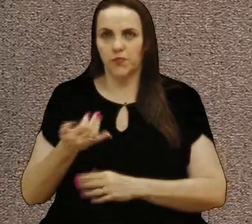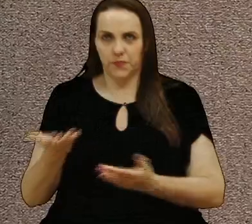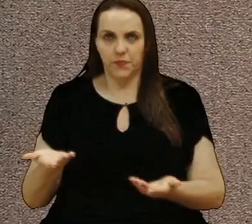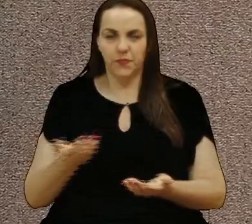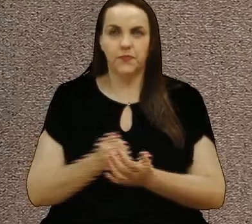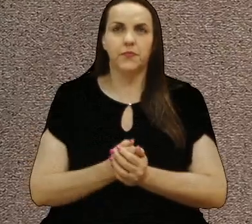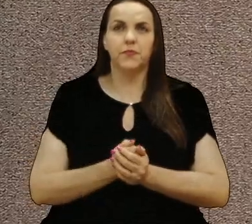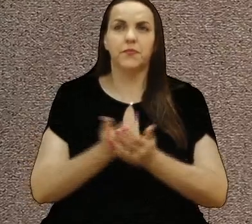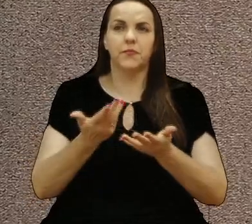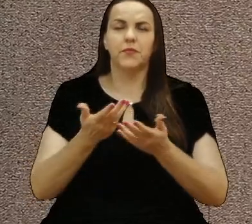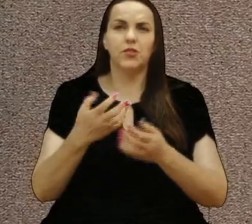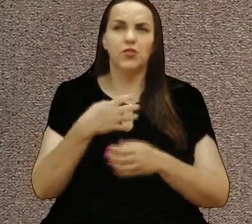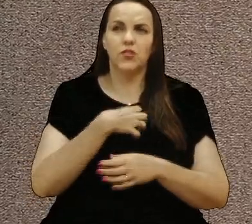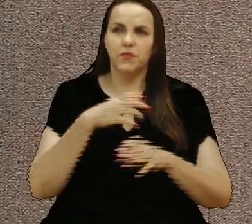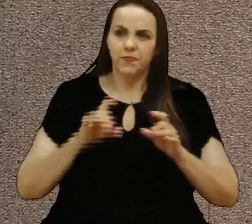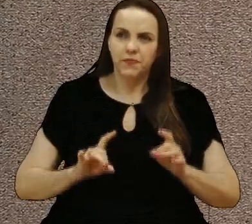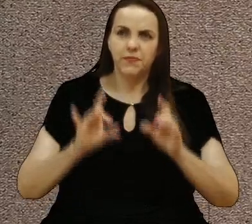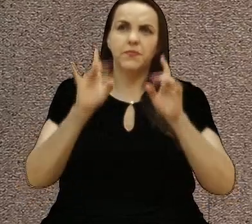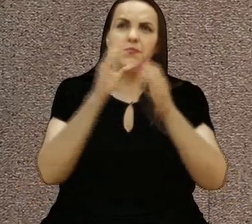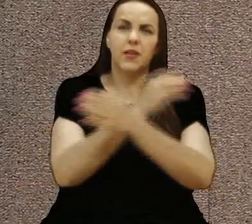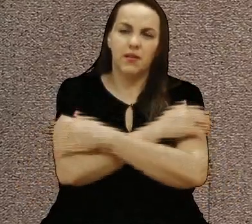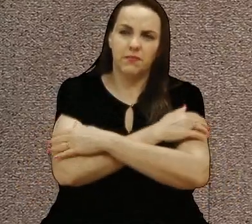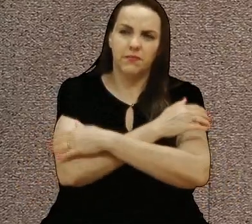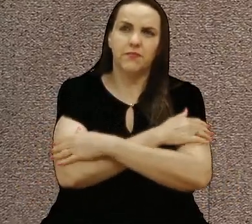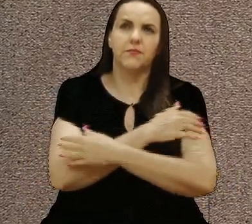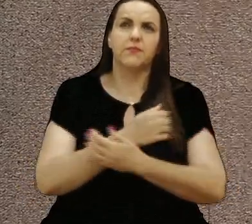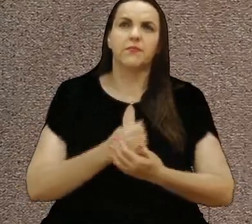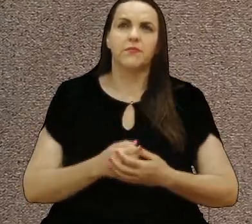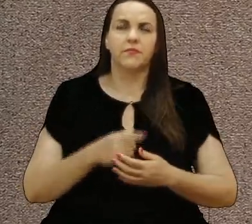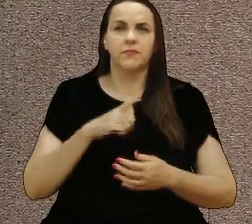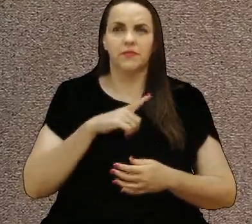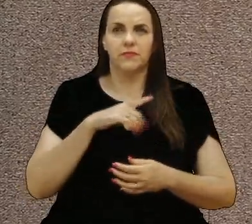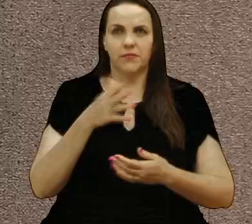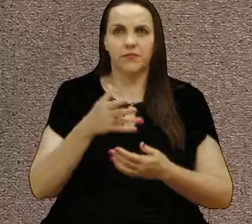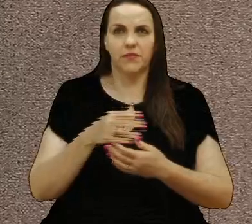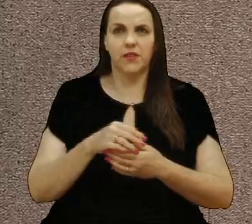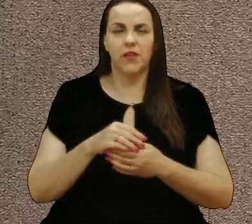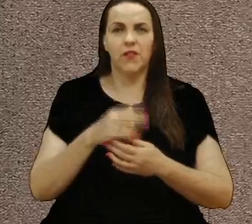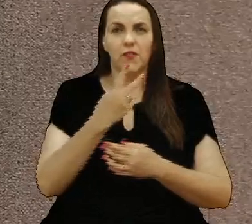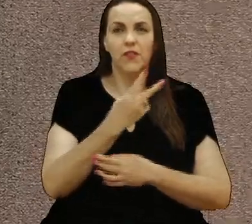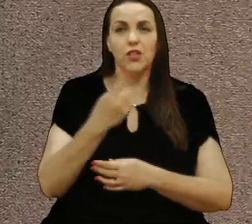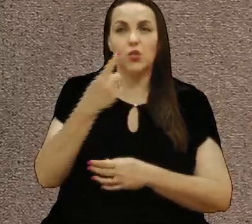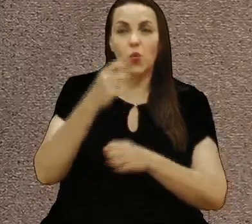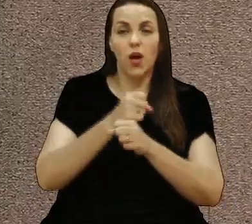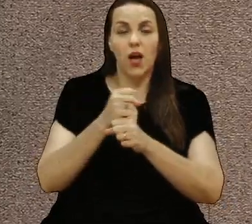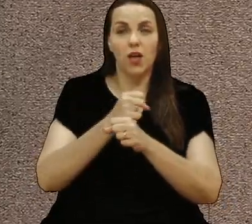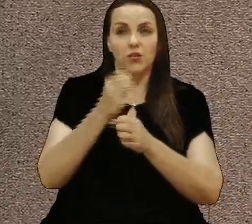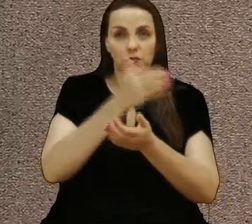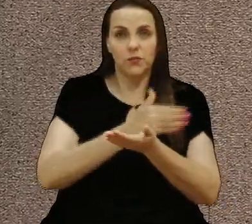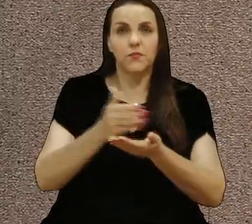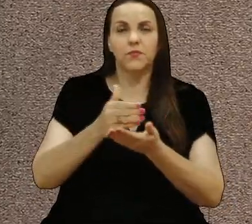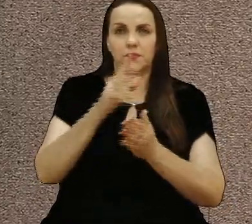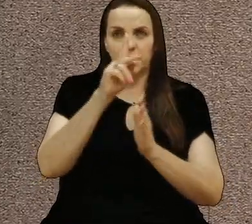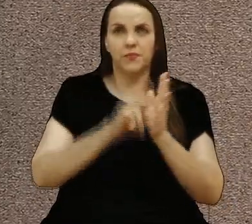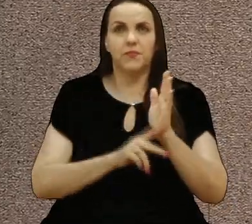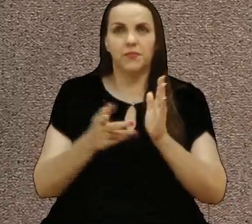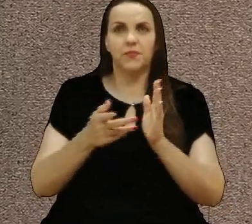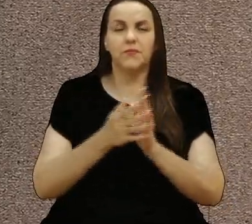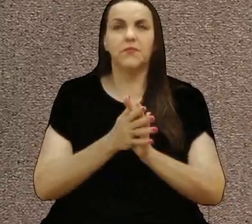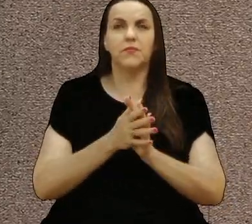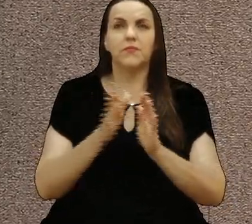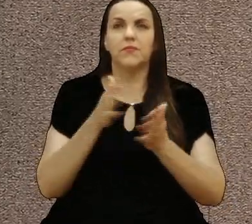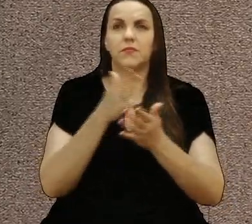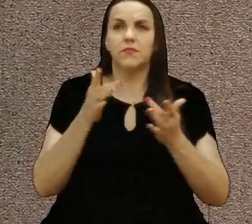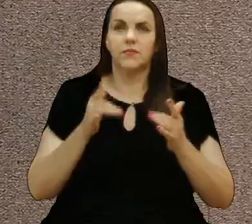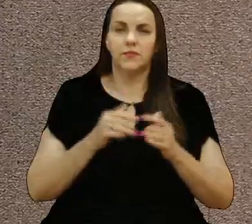deixar de maneira muito especial um abraço ao mestre Roberto, que já há 21 anos começou esse projeto, praticamente de maneira